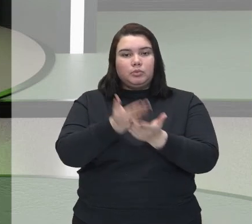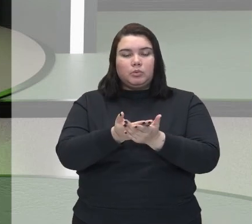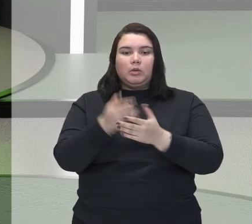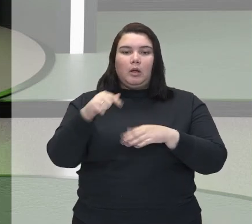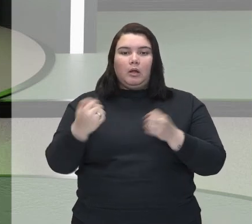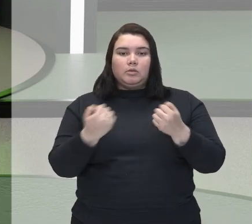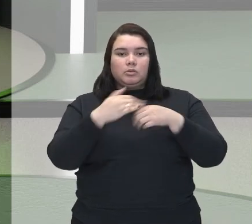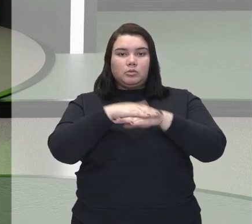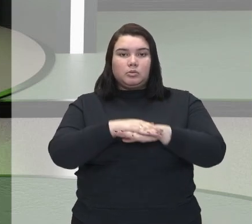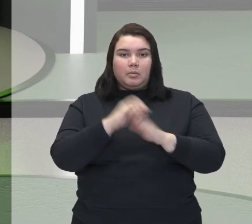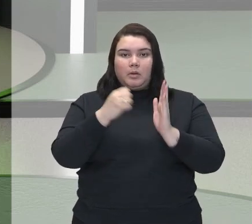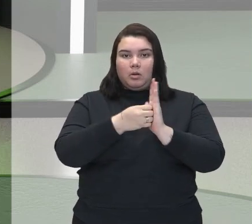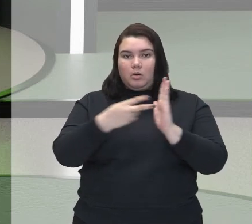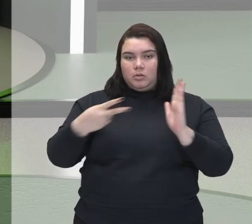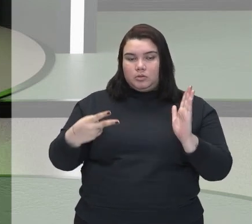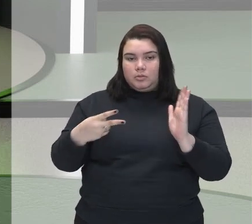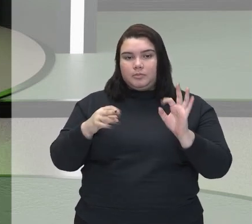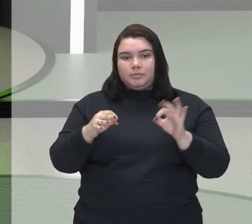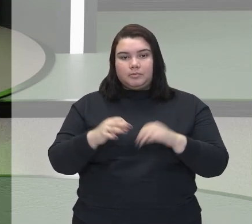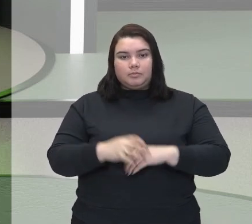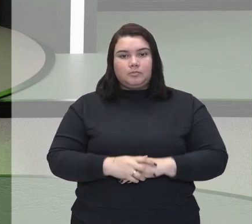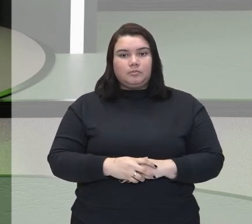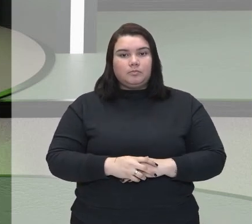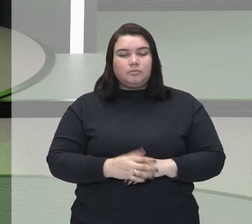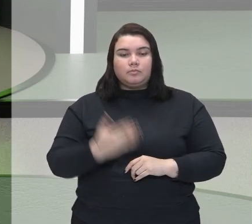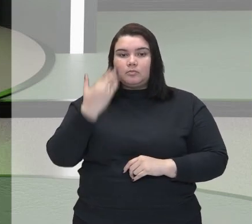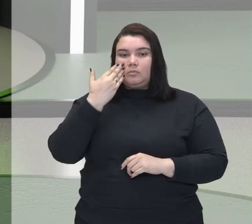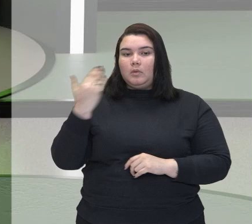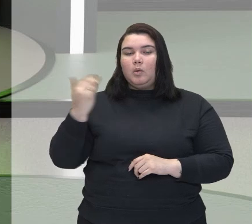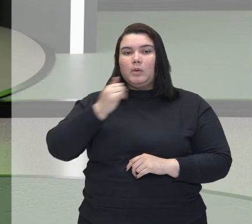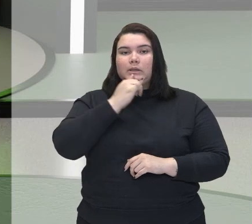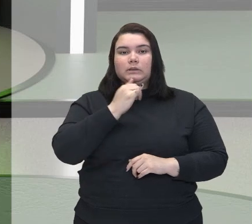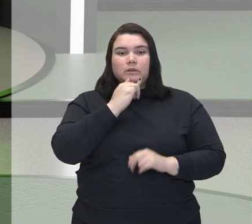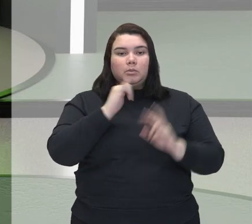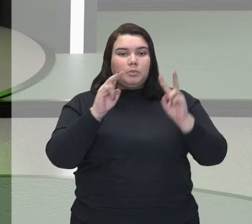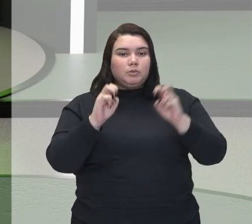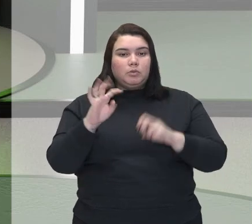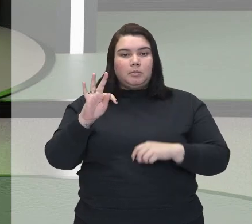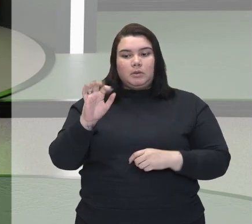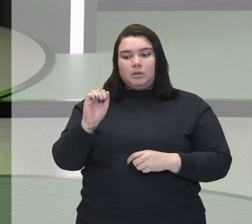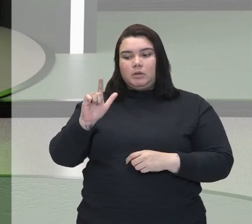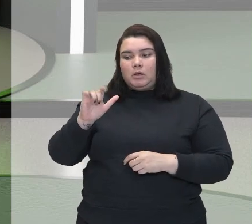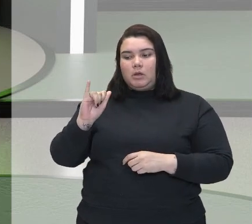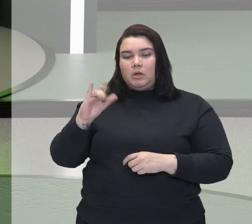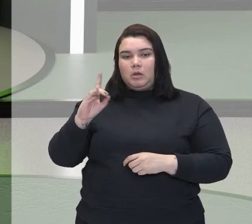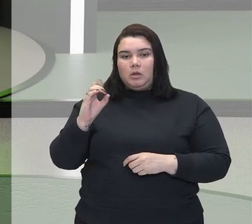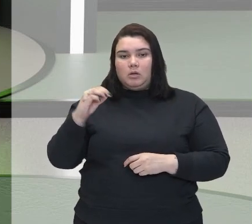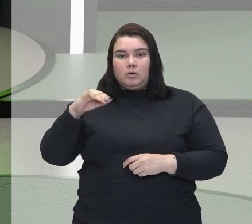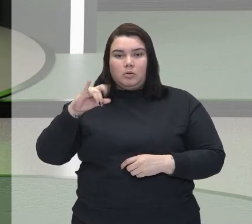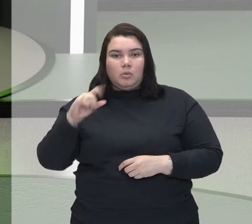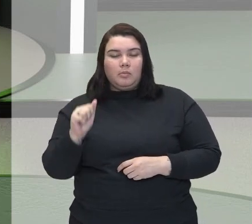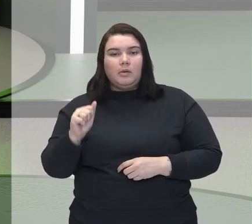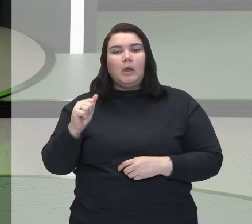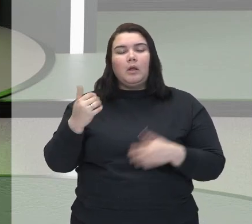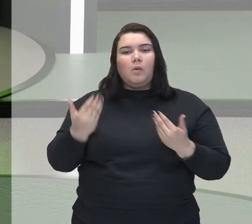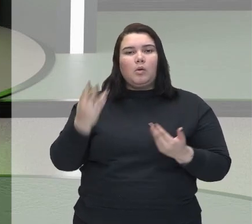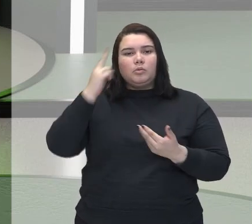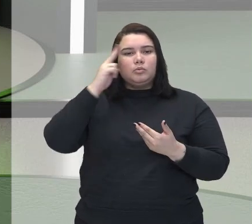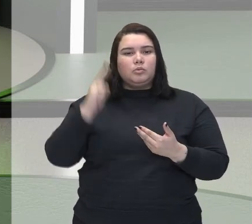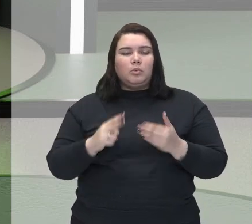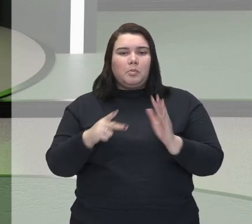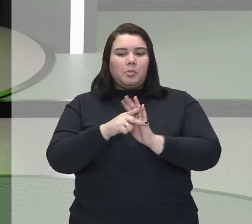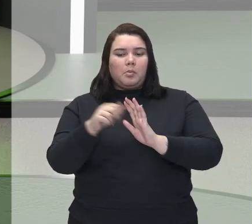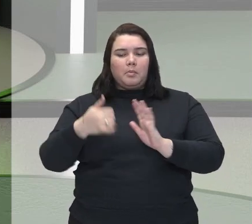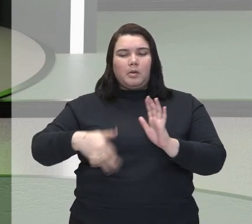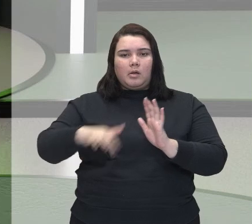Esse caso aqui, por exemplo, da talidomida, na verdade, a história da indústria